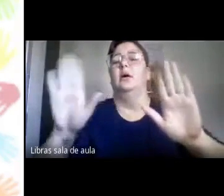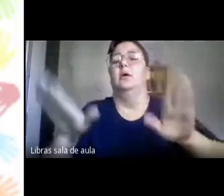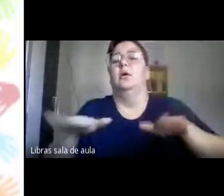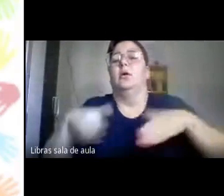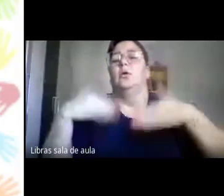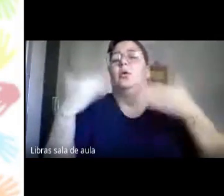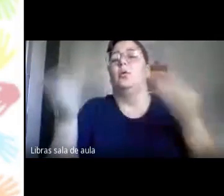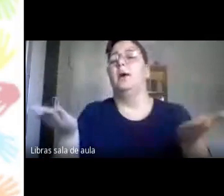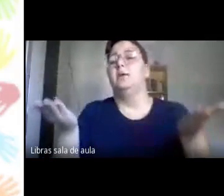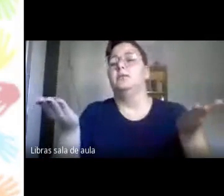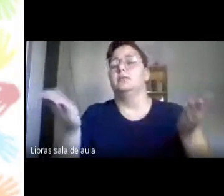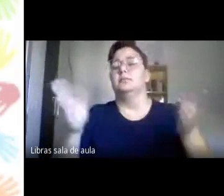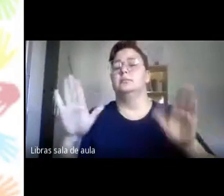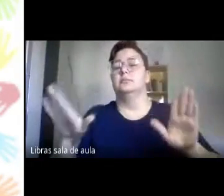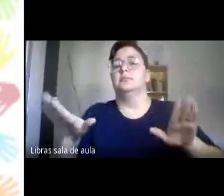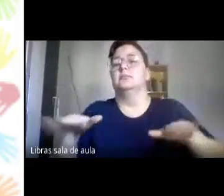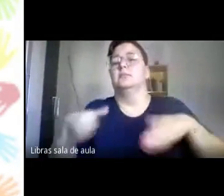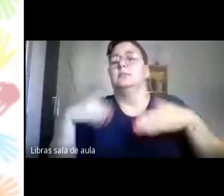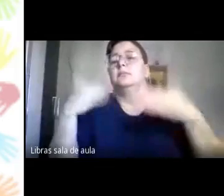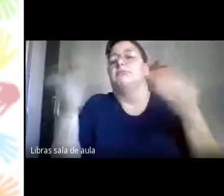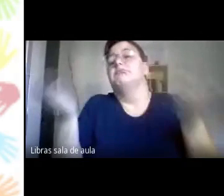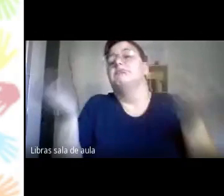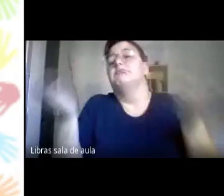ó, quando.